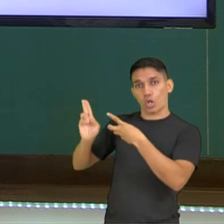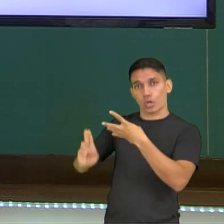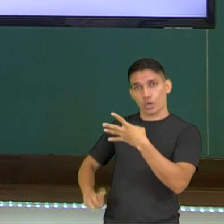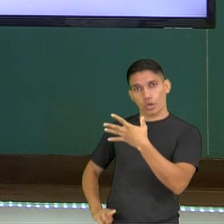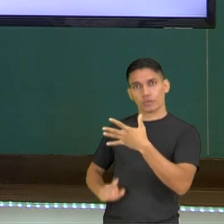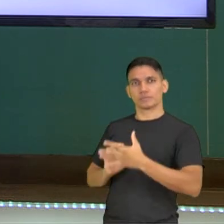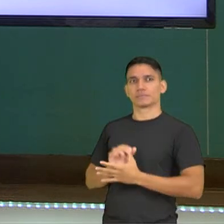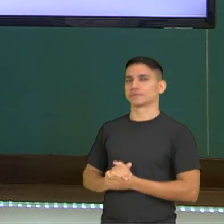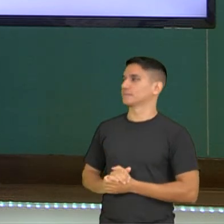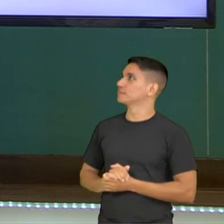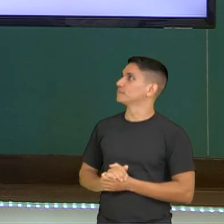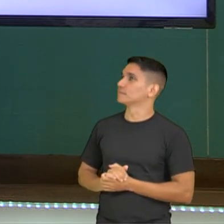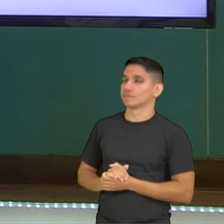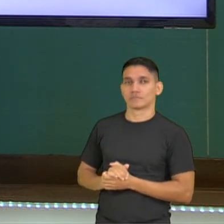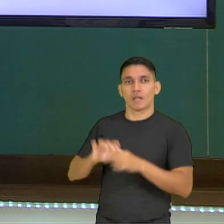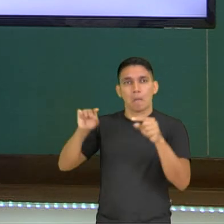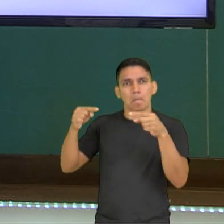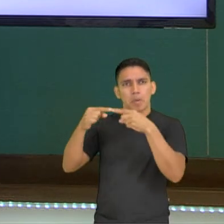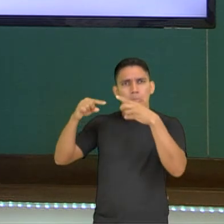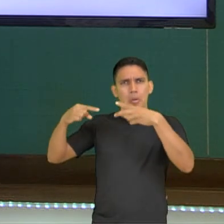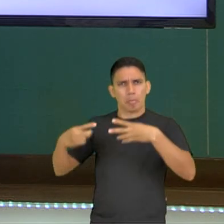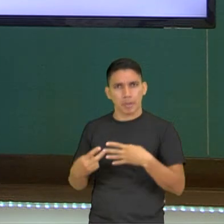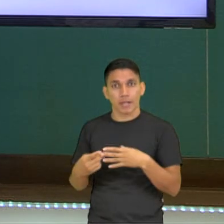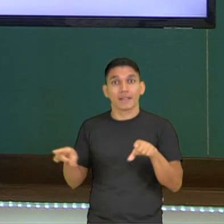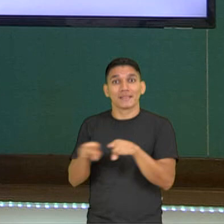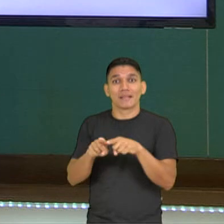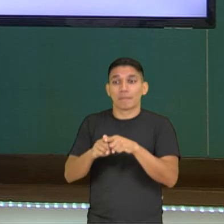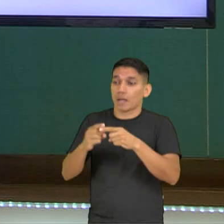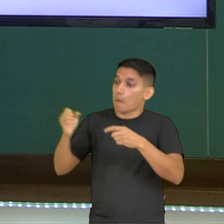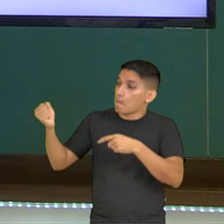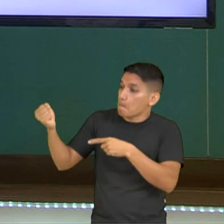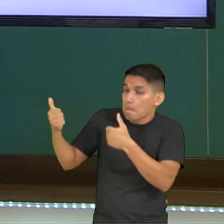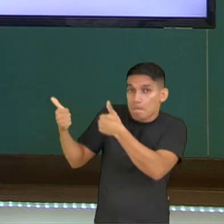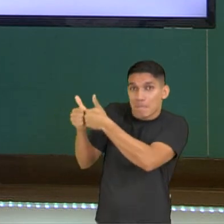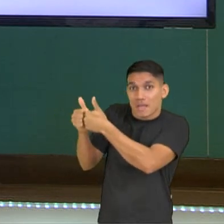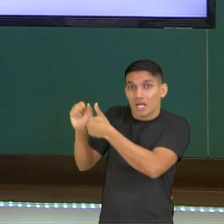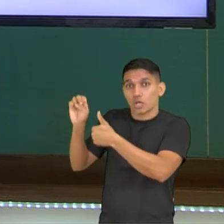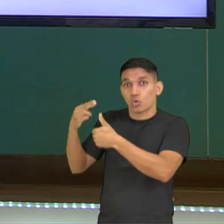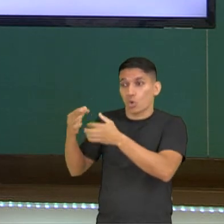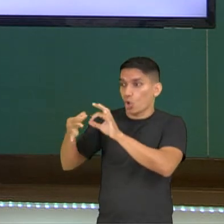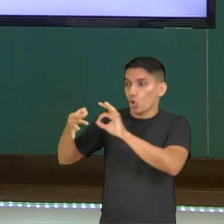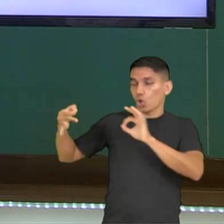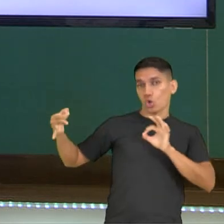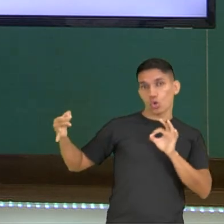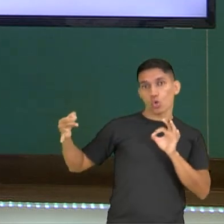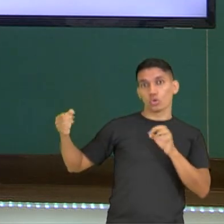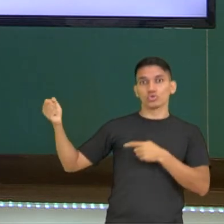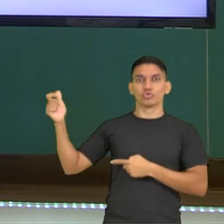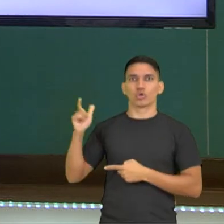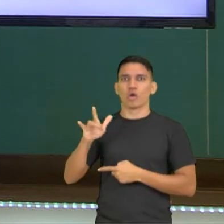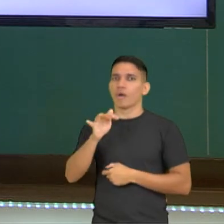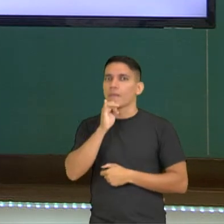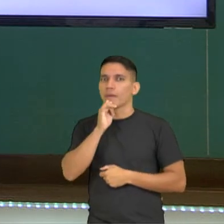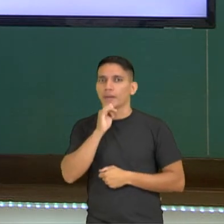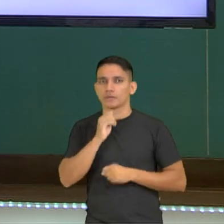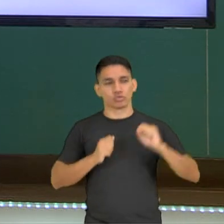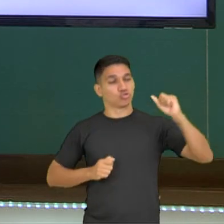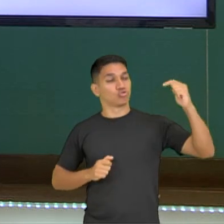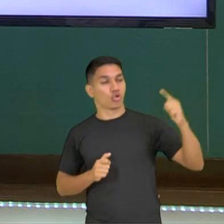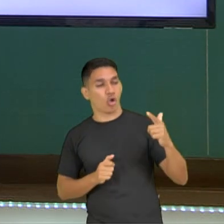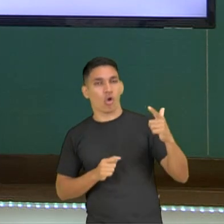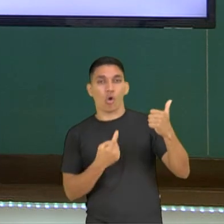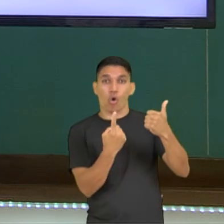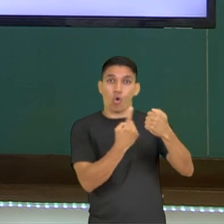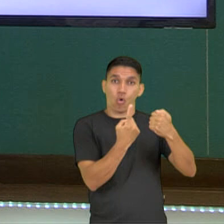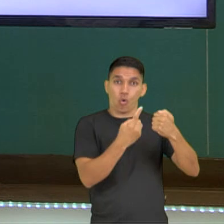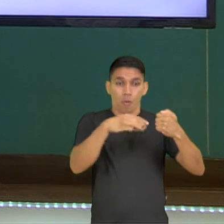oito planetas fazendo a sua distância do Sol, ou seja, o número um, Mercúrio, é o mais